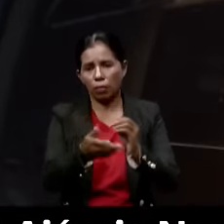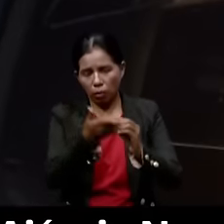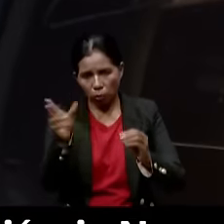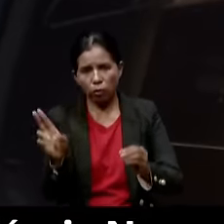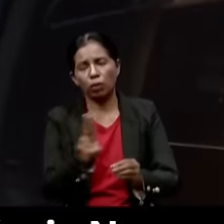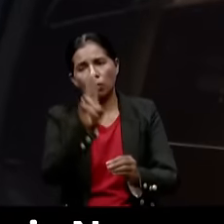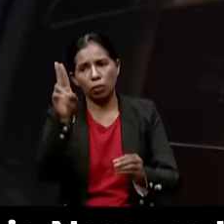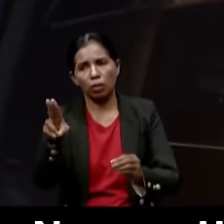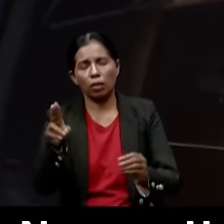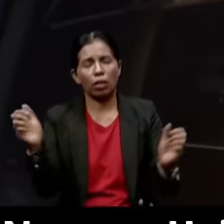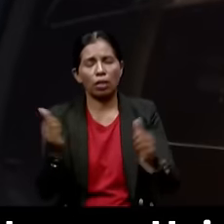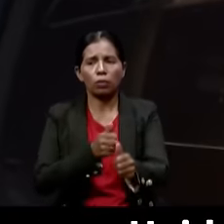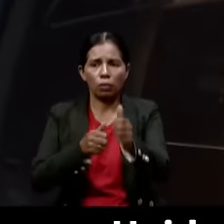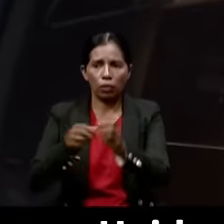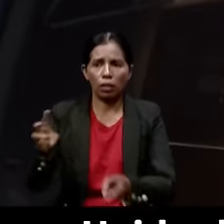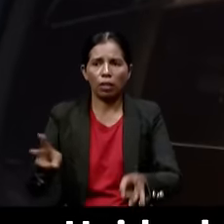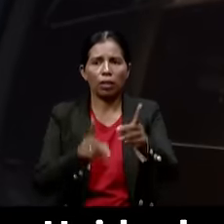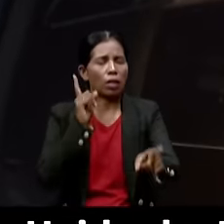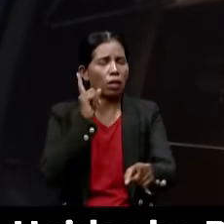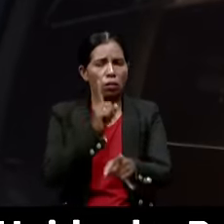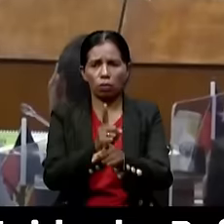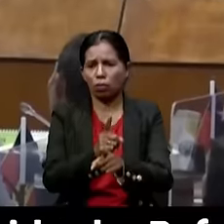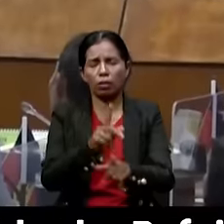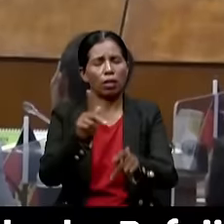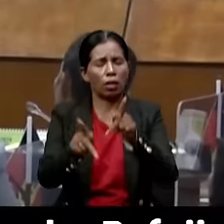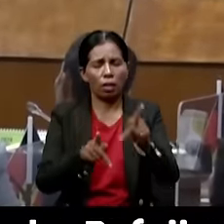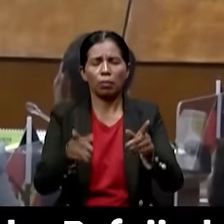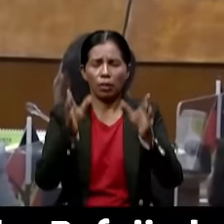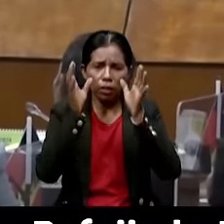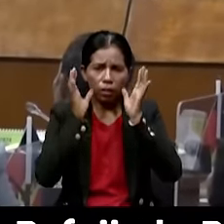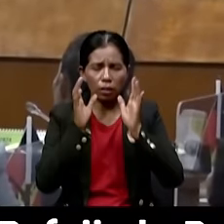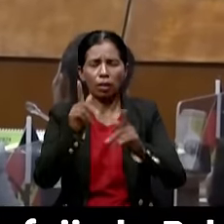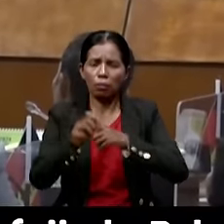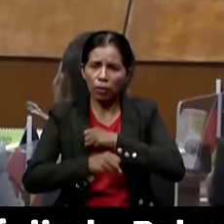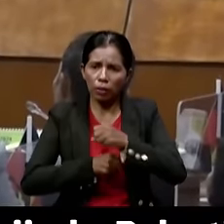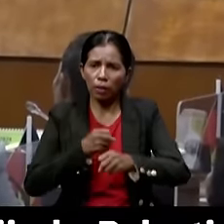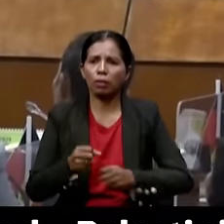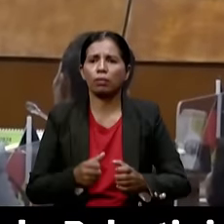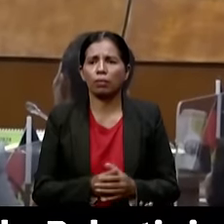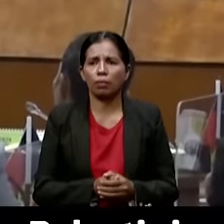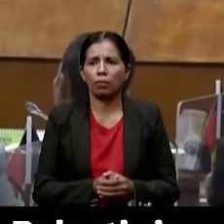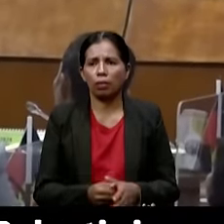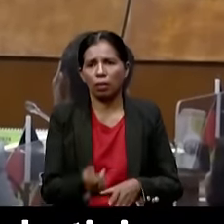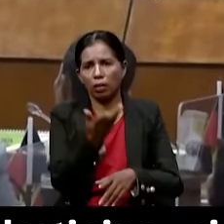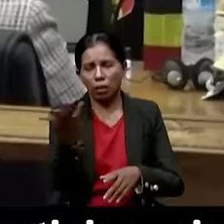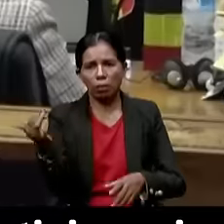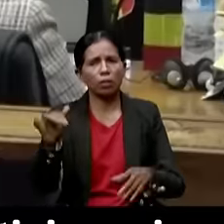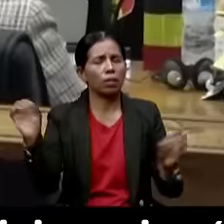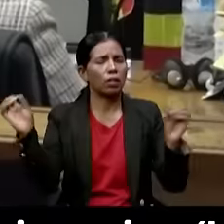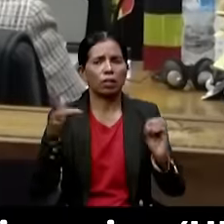utilize ne laturnya dalang lalo sira pebunyi haliri kela tani sela irna pe kita buat sira